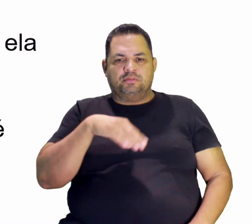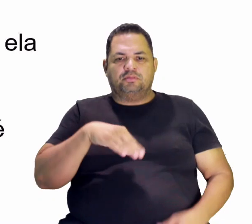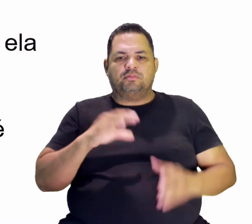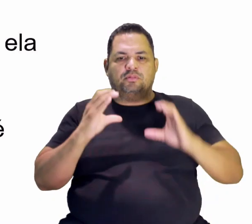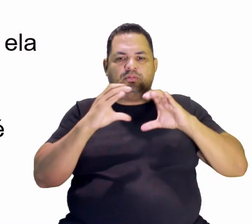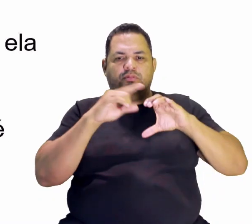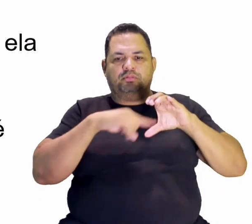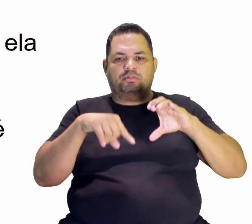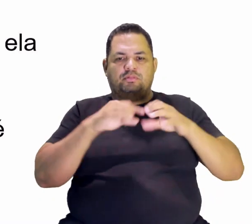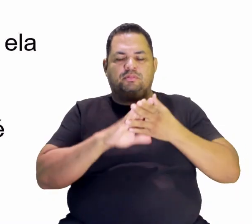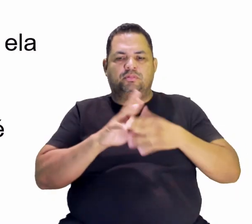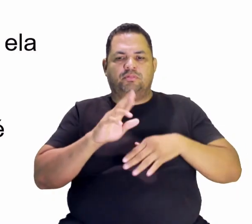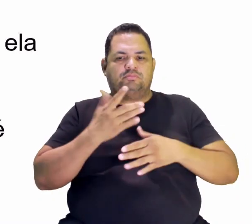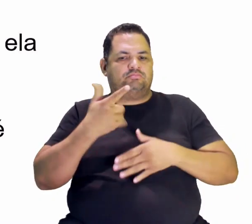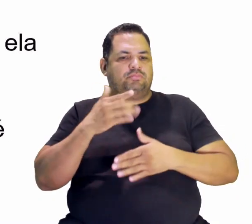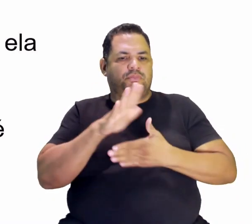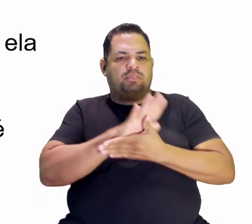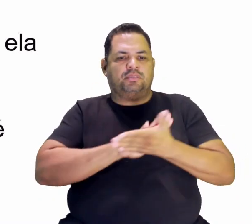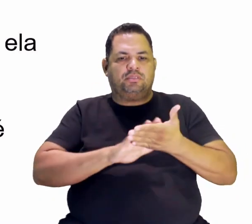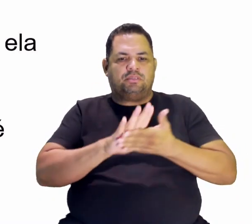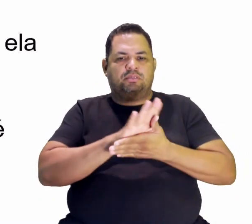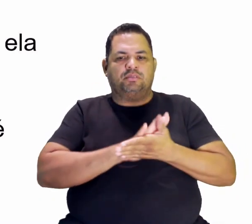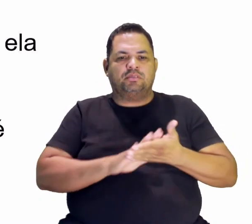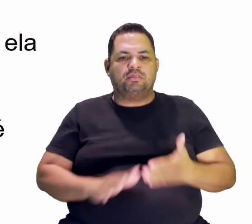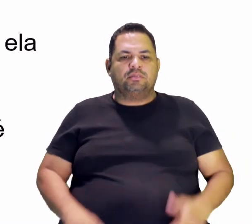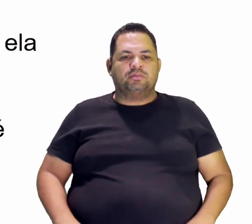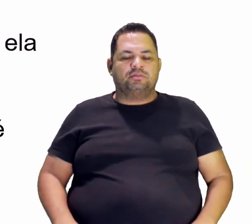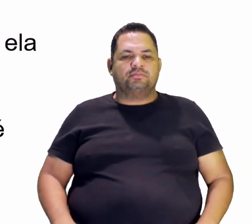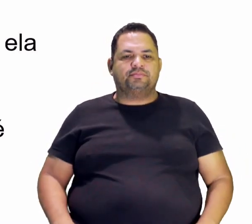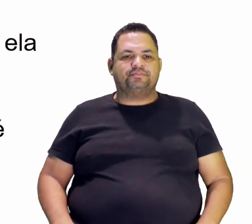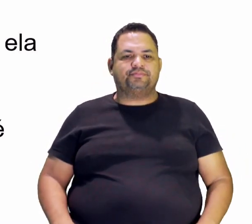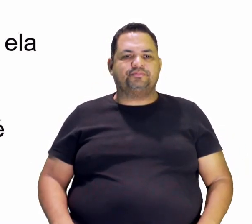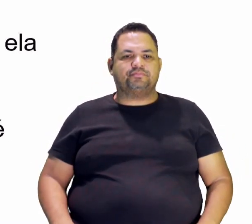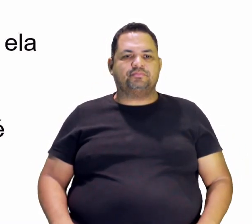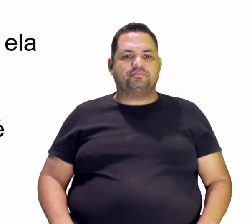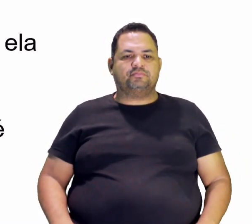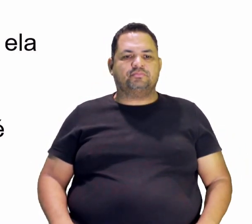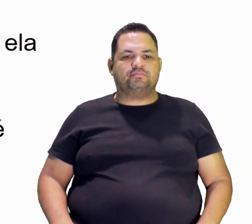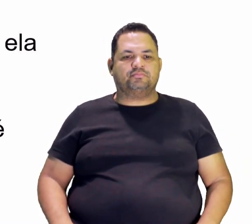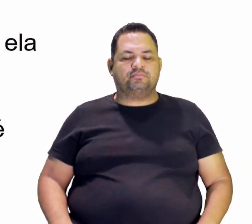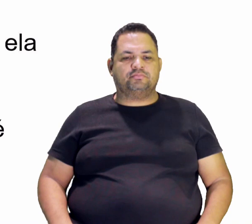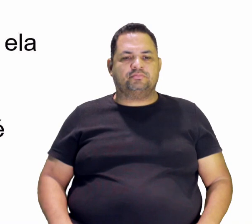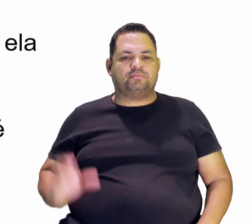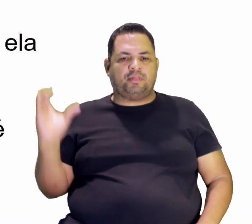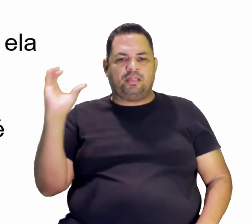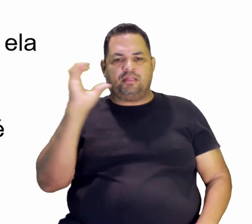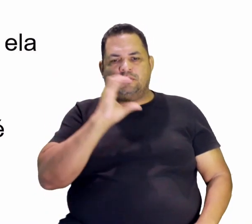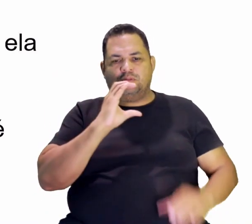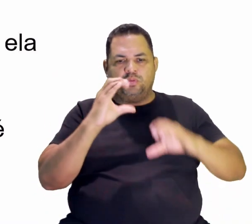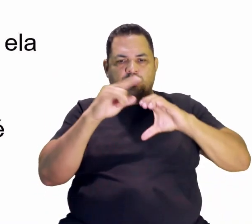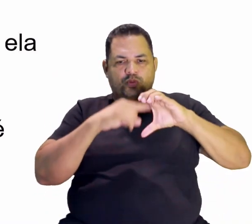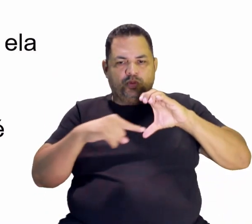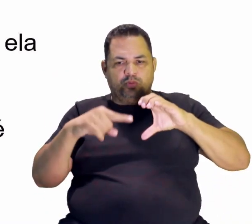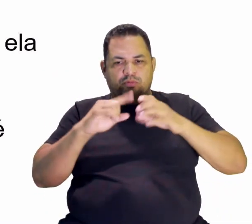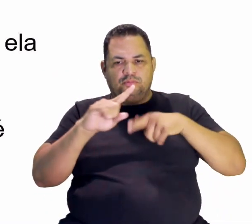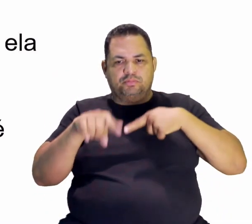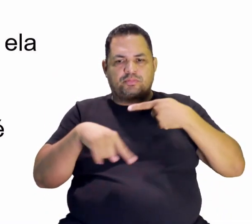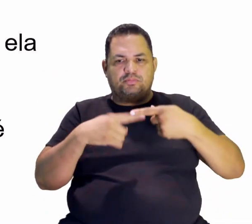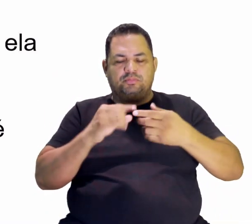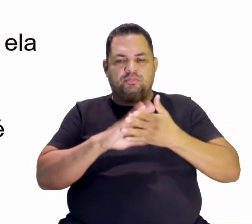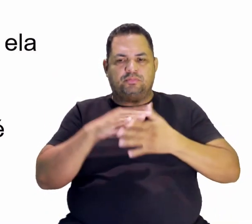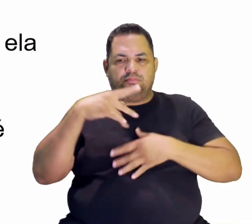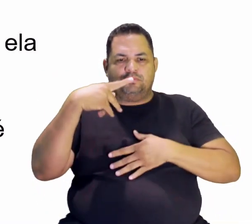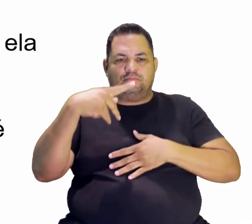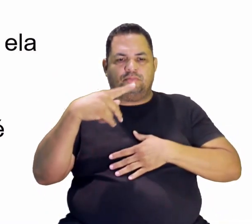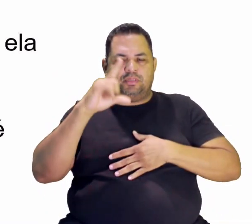R é nula. Olha que estão falando só de aceleração, não de velocidade nem de distância. A aceleração da bola após a saída de P